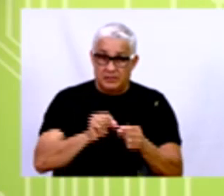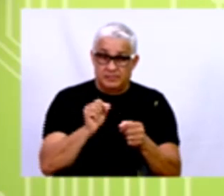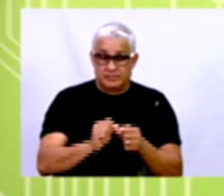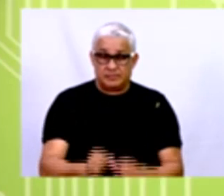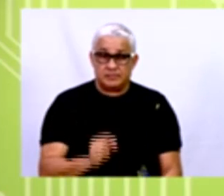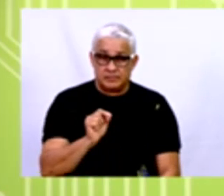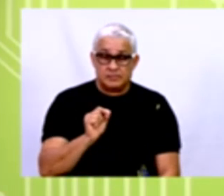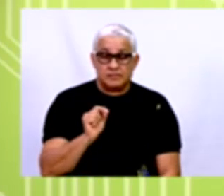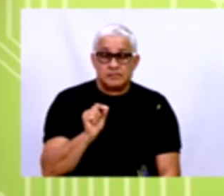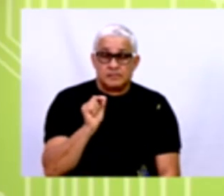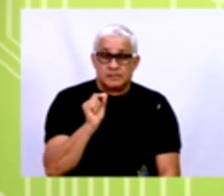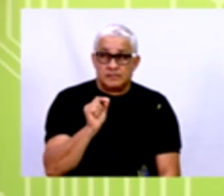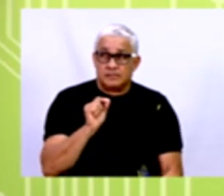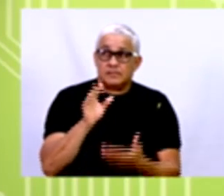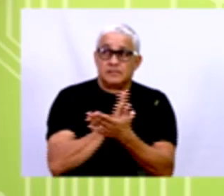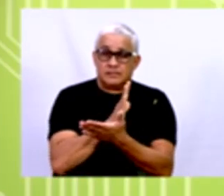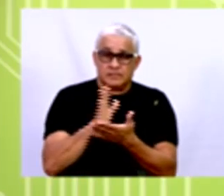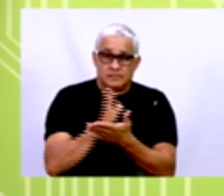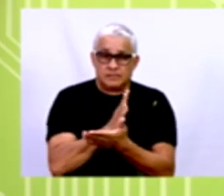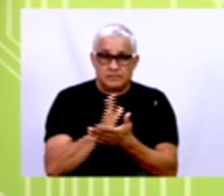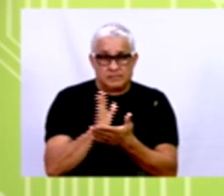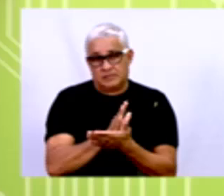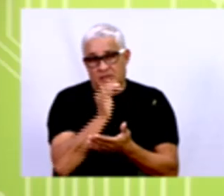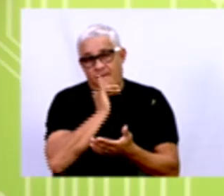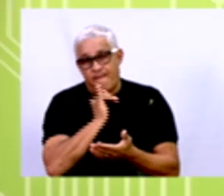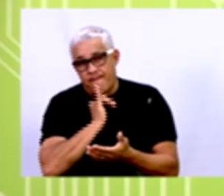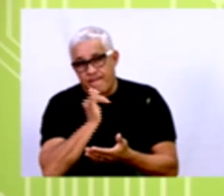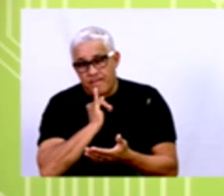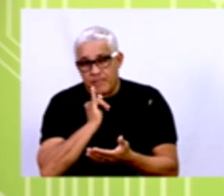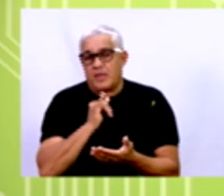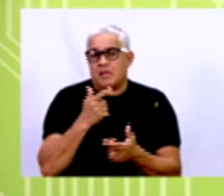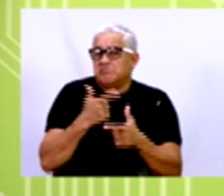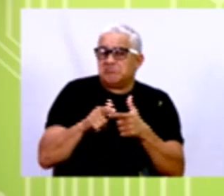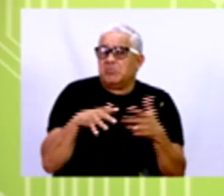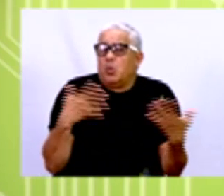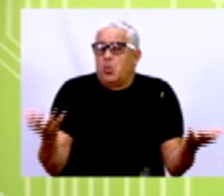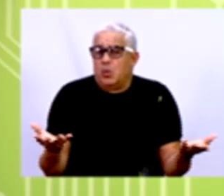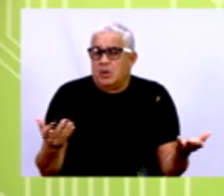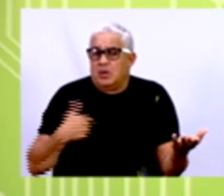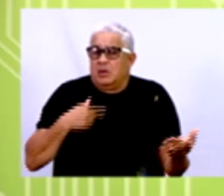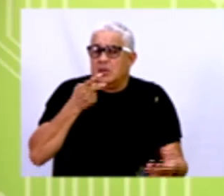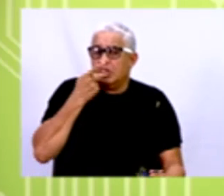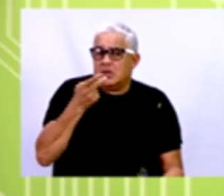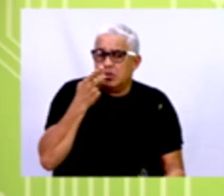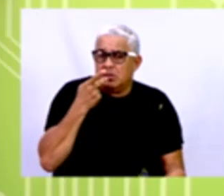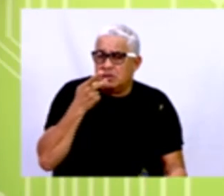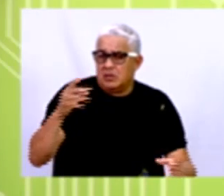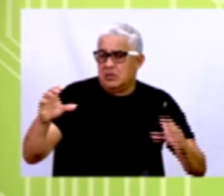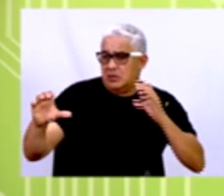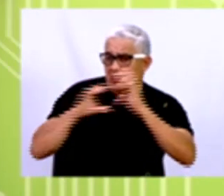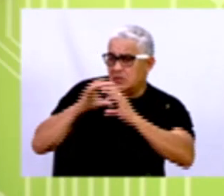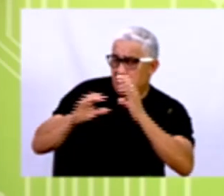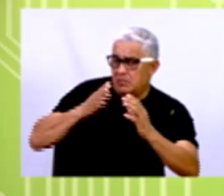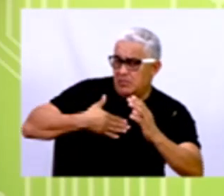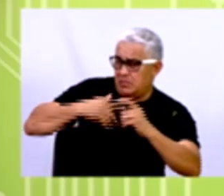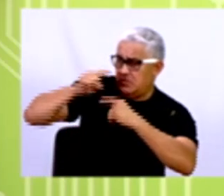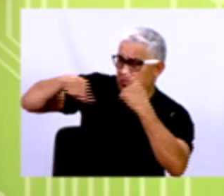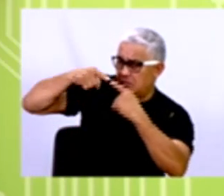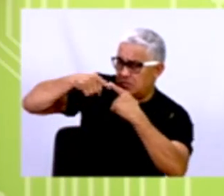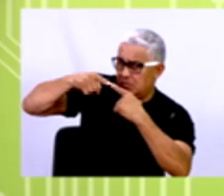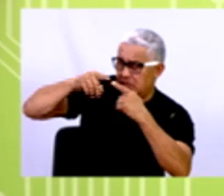em consideração alguns fatores, como em que situação eu estou falando, com quem eu estou falando, qual é o meu